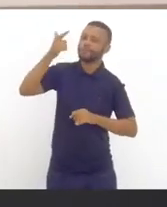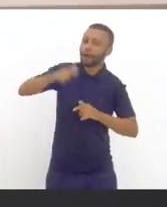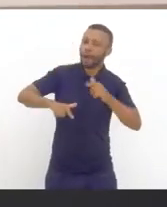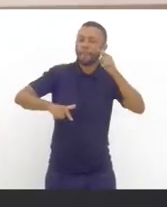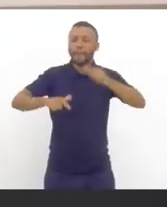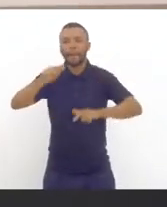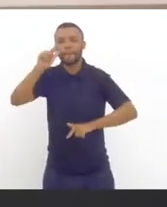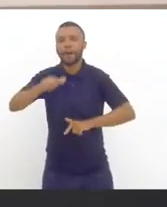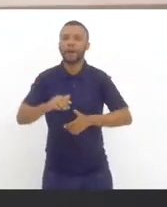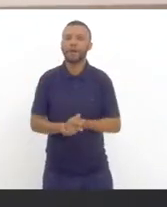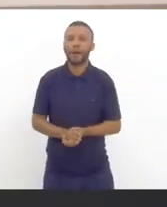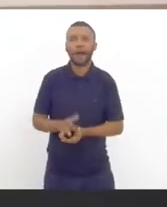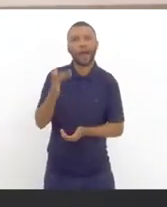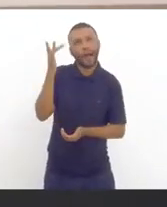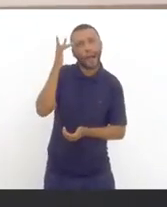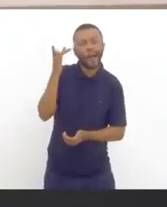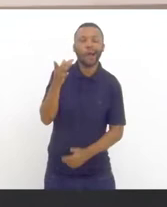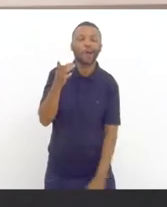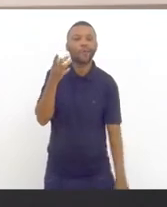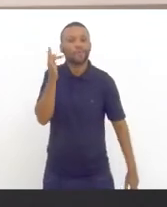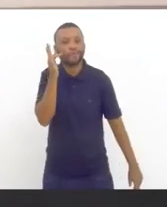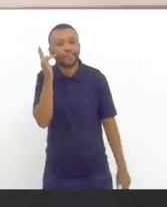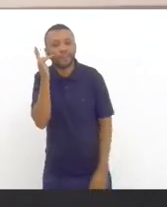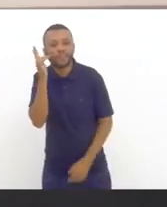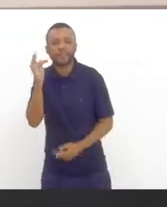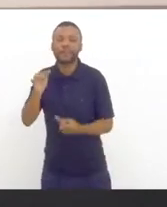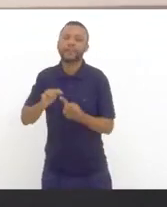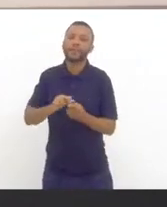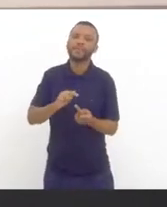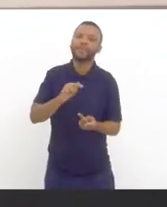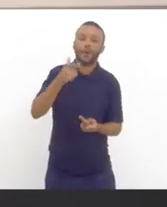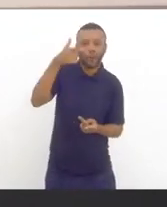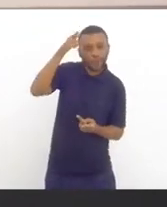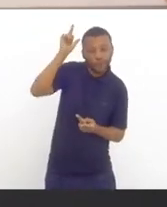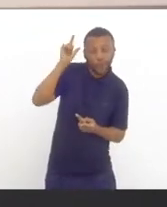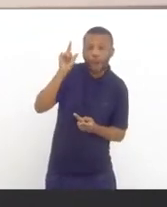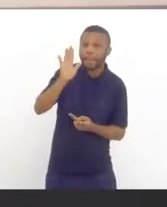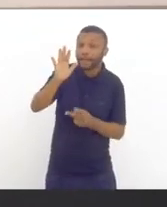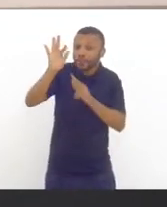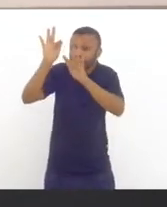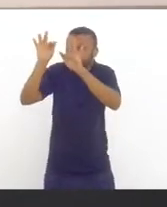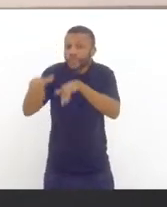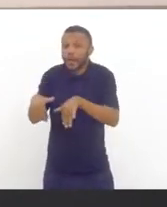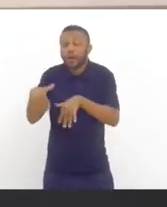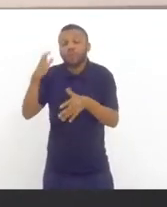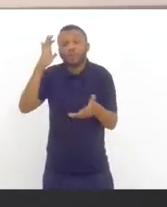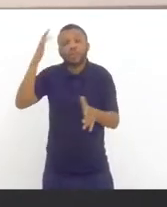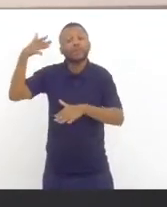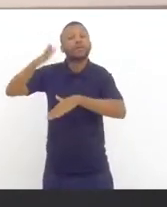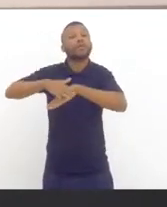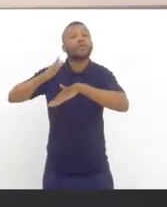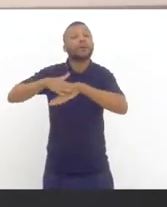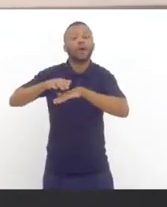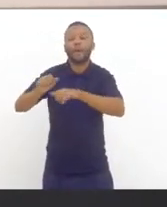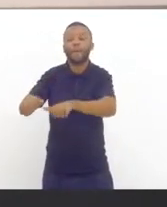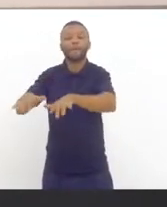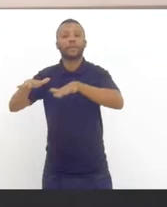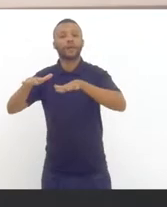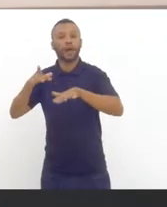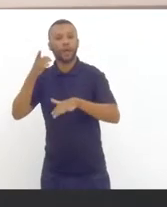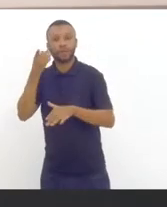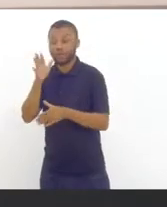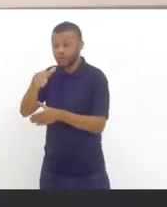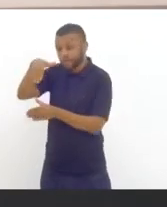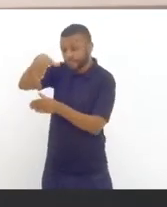aqui acham que o deputado Serafini, o deputado Luiz Paulo, quem decide no final tudo é o plenário. Isso